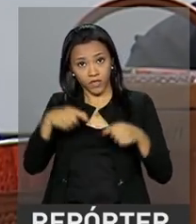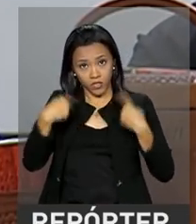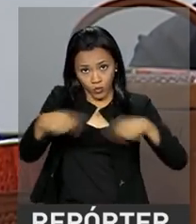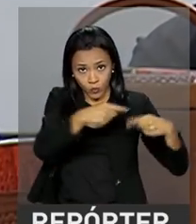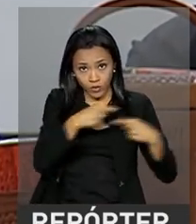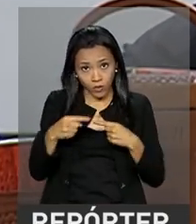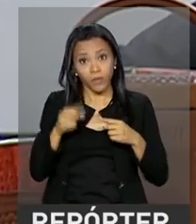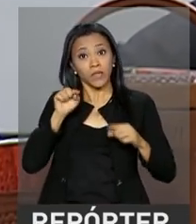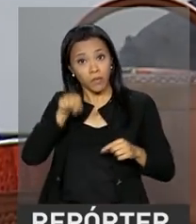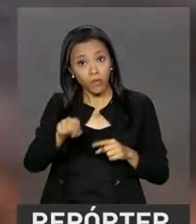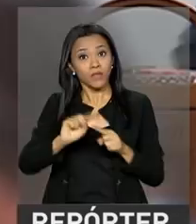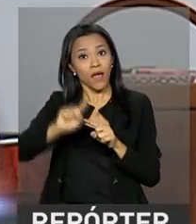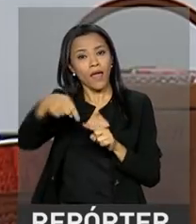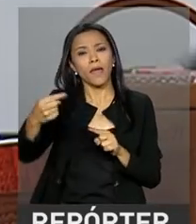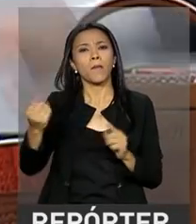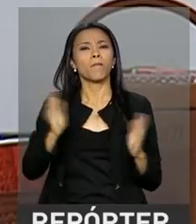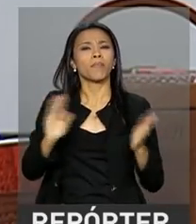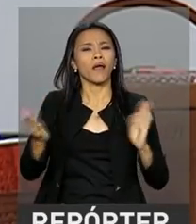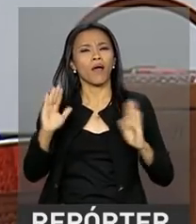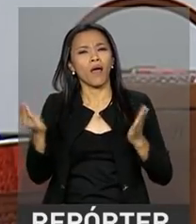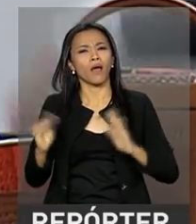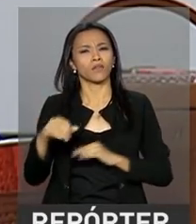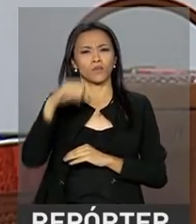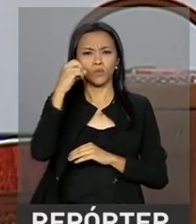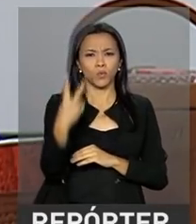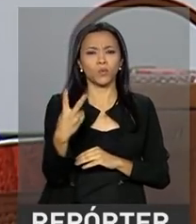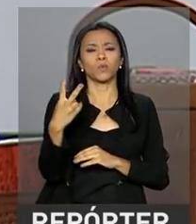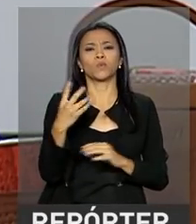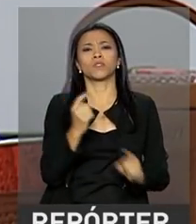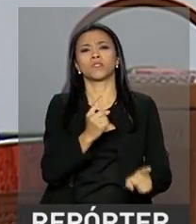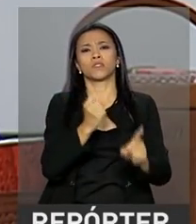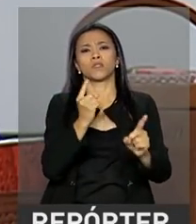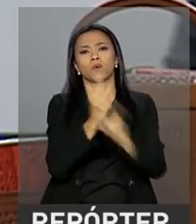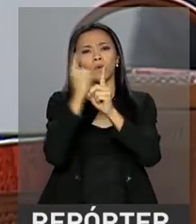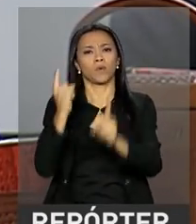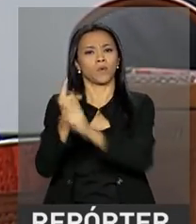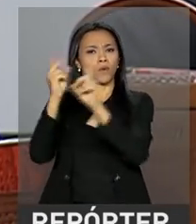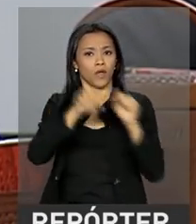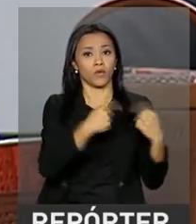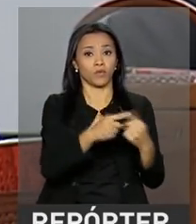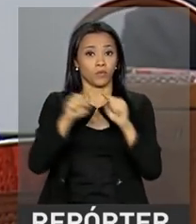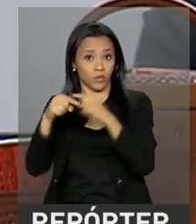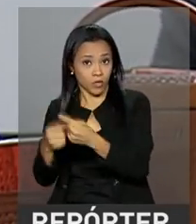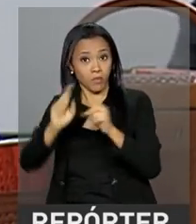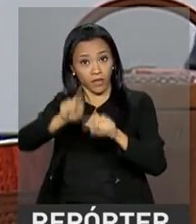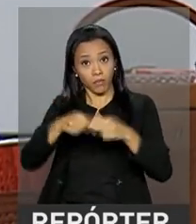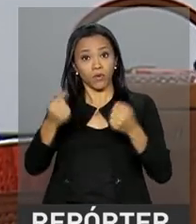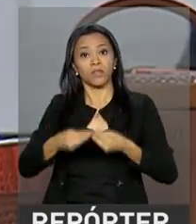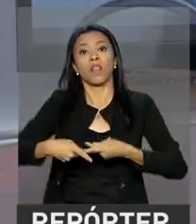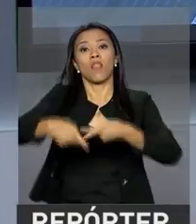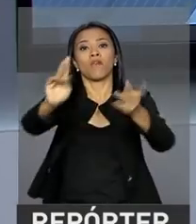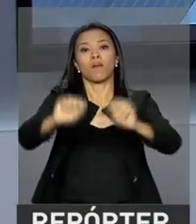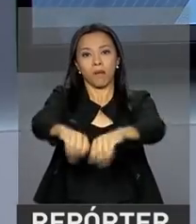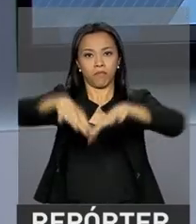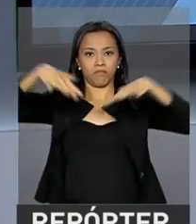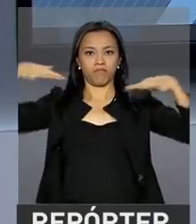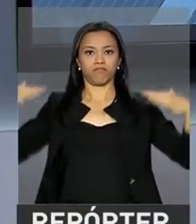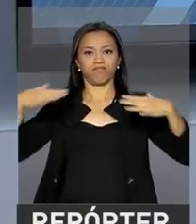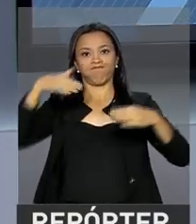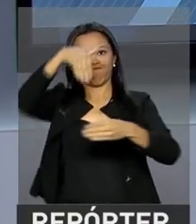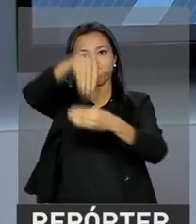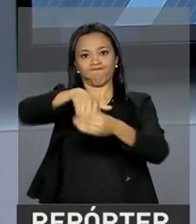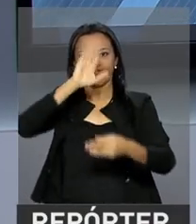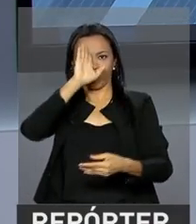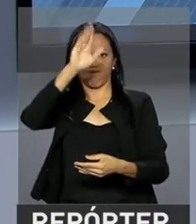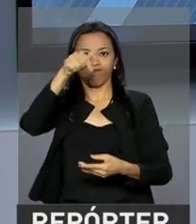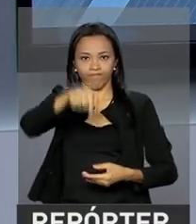partir daí, é contado o prazo de pelo menos 2 sessões para que o projeto seja encaminhado ao plenário. E após um